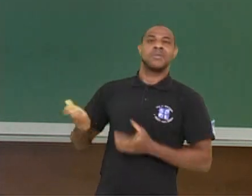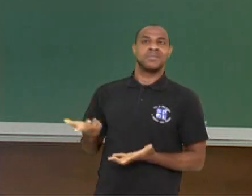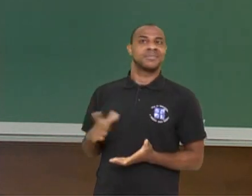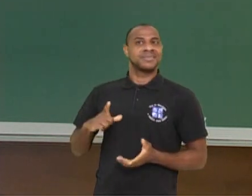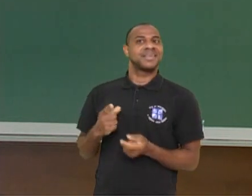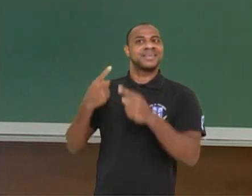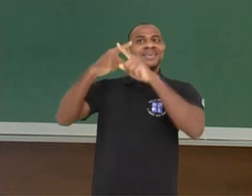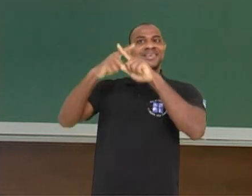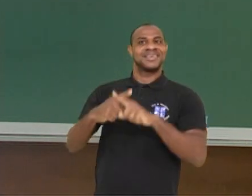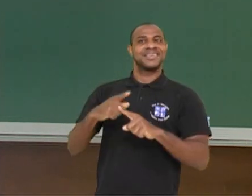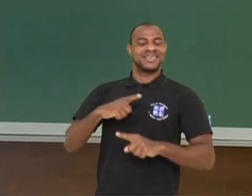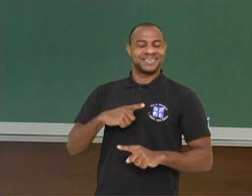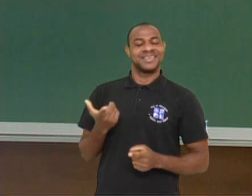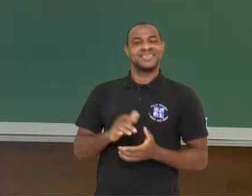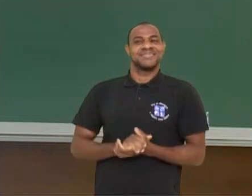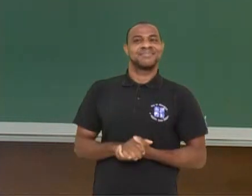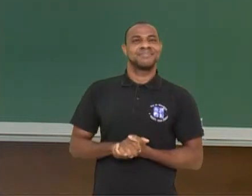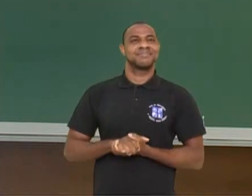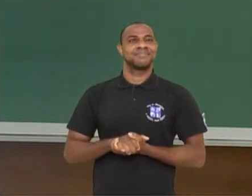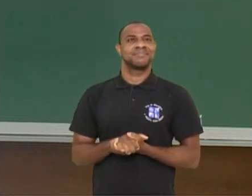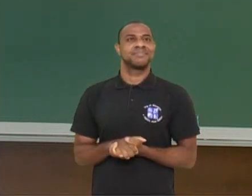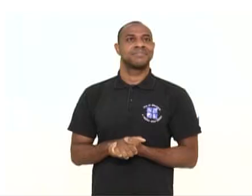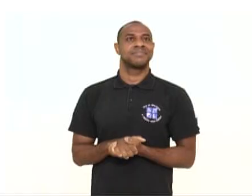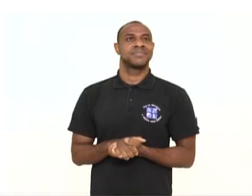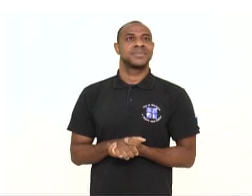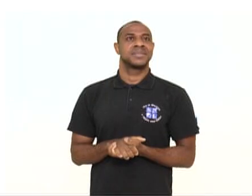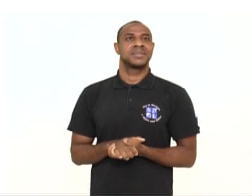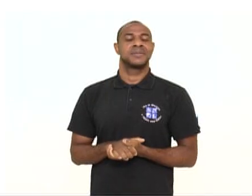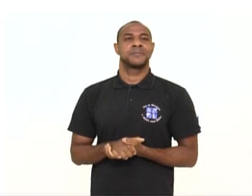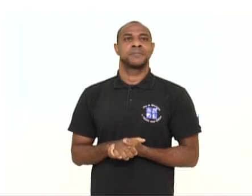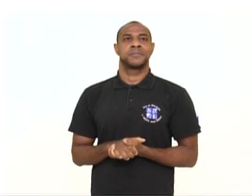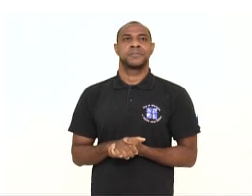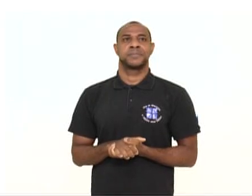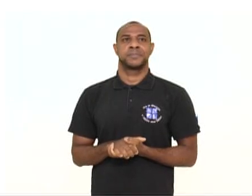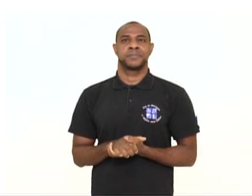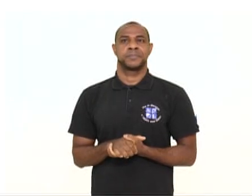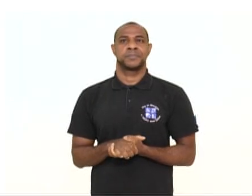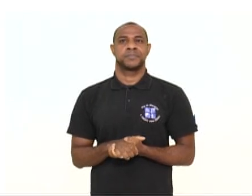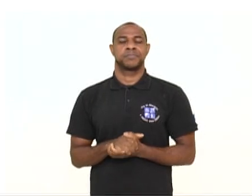dos parques, das regiões, ok? Food for thought.